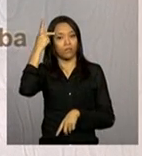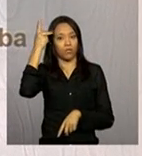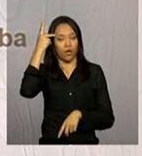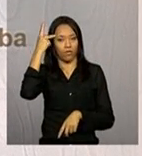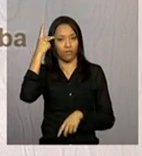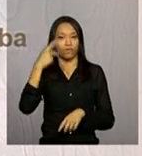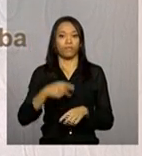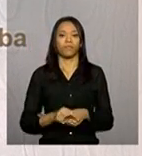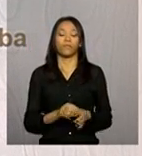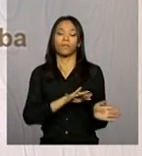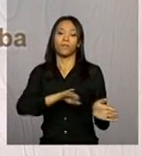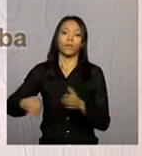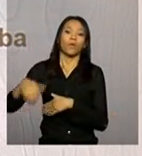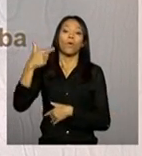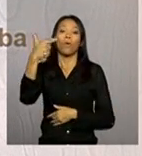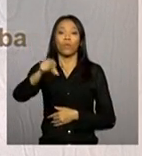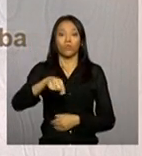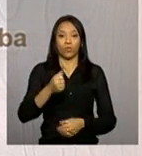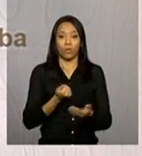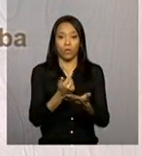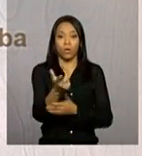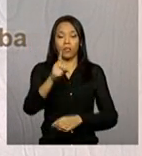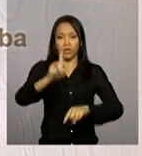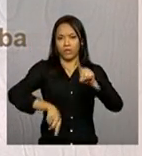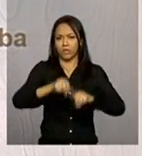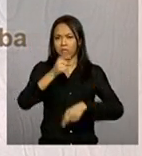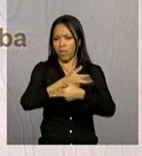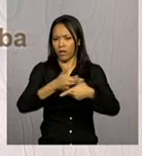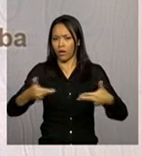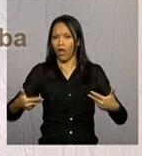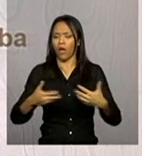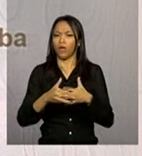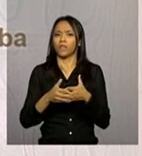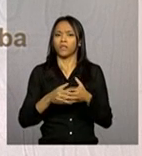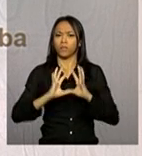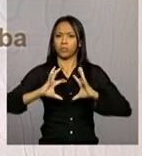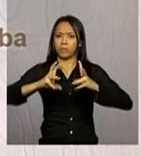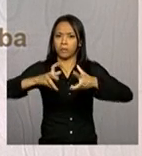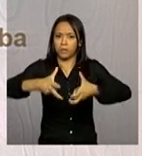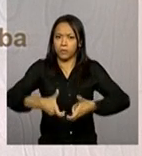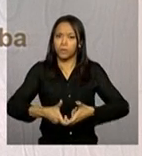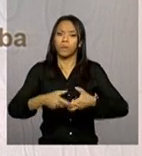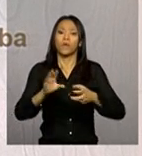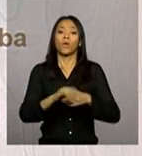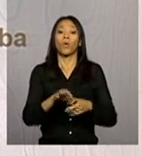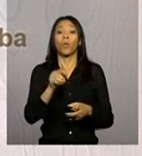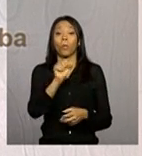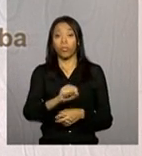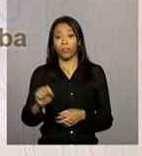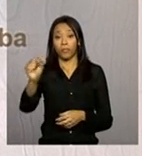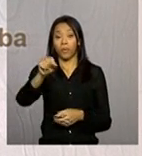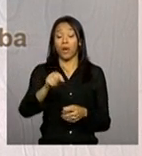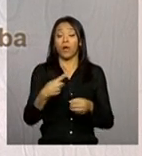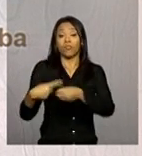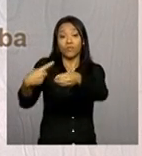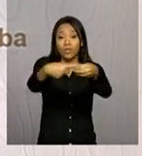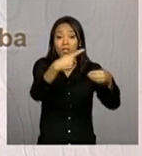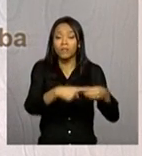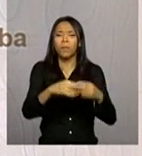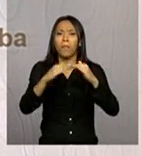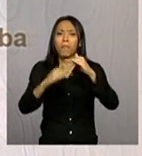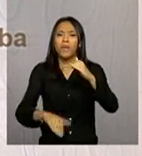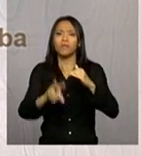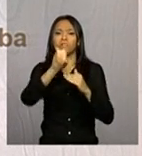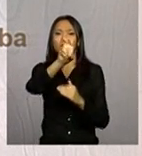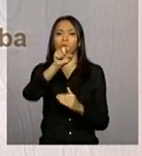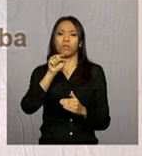Máquinas e equipamentos que nós fornecemos para os pequenos municípios, municípios com menos de 50 mil habitantes, para